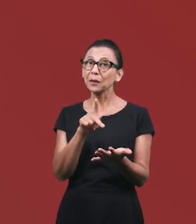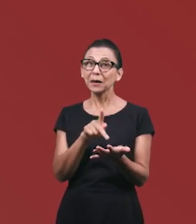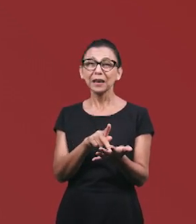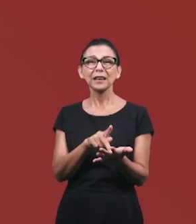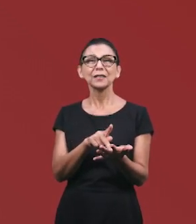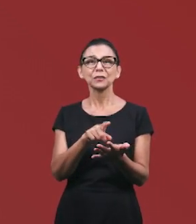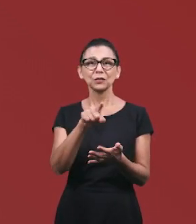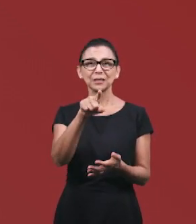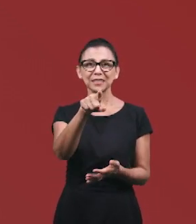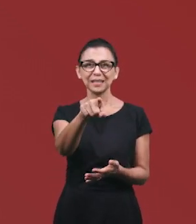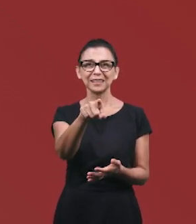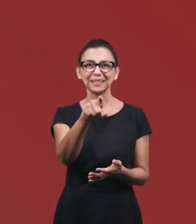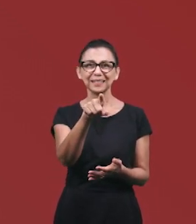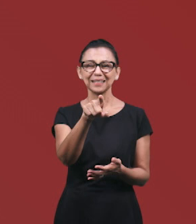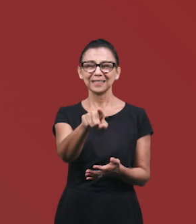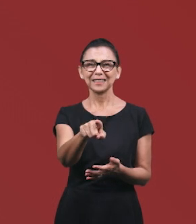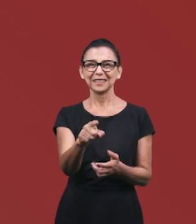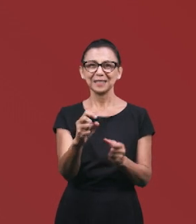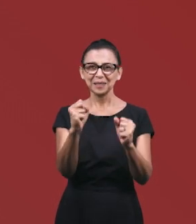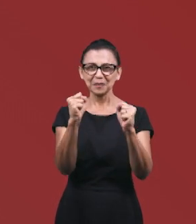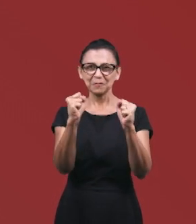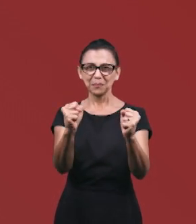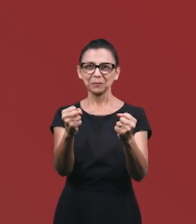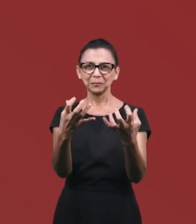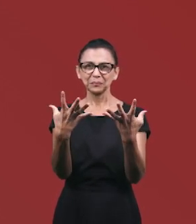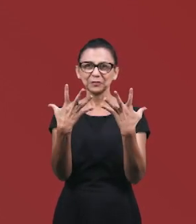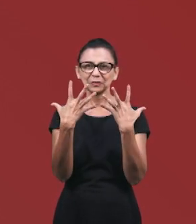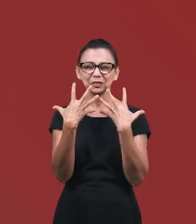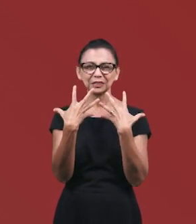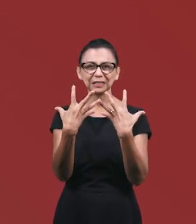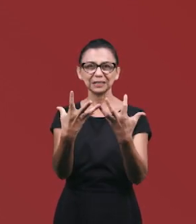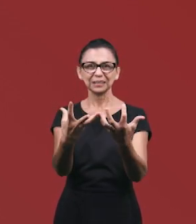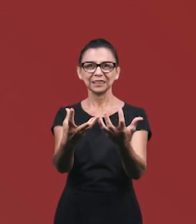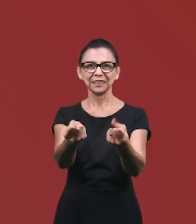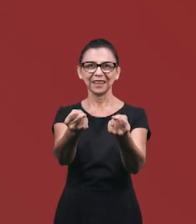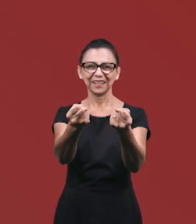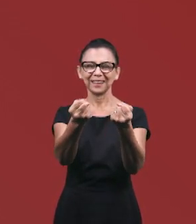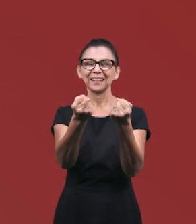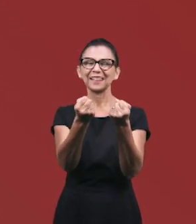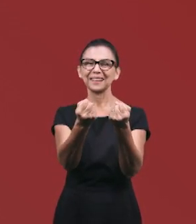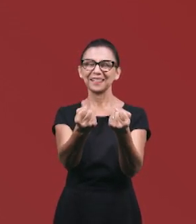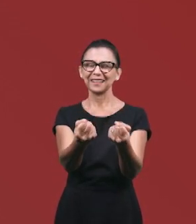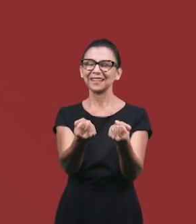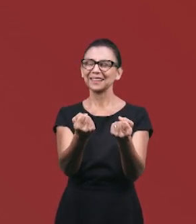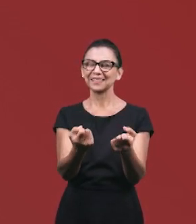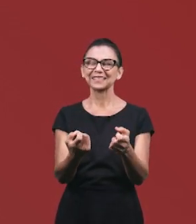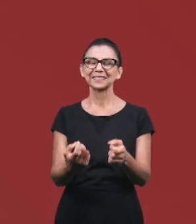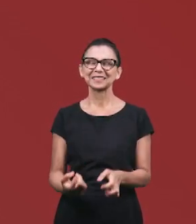verdadeiro que o homem pode ter.